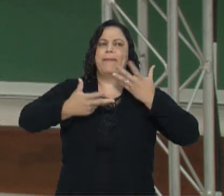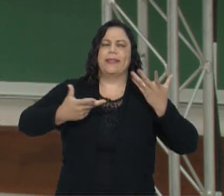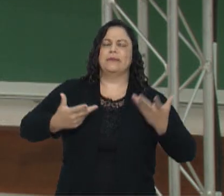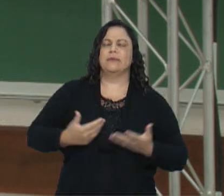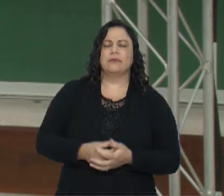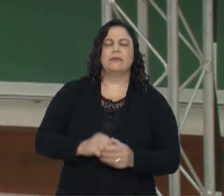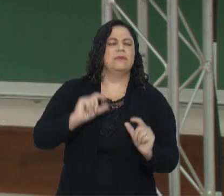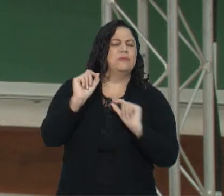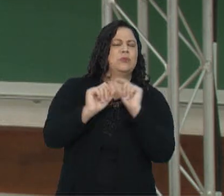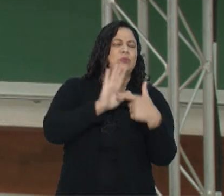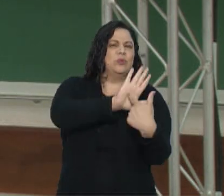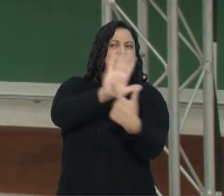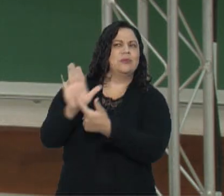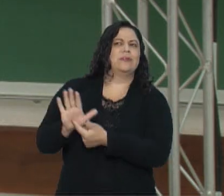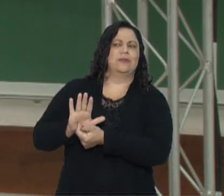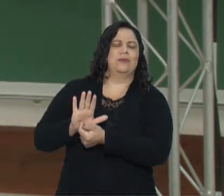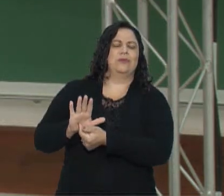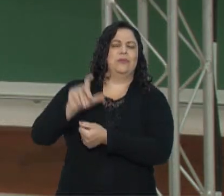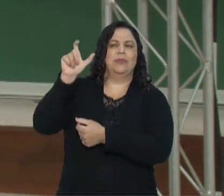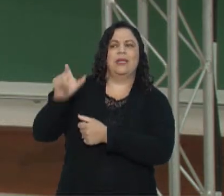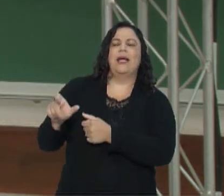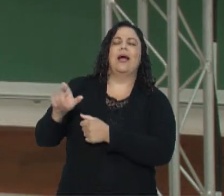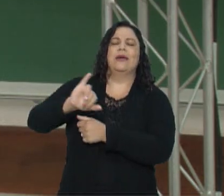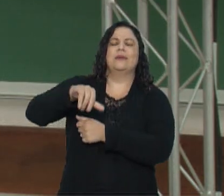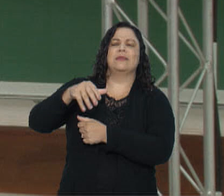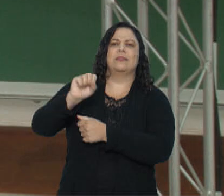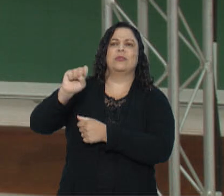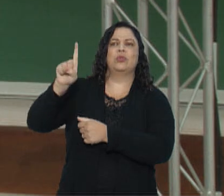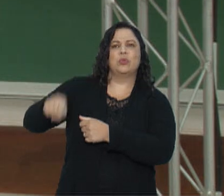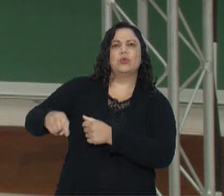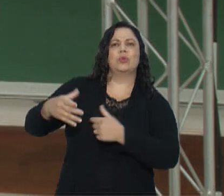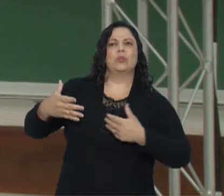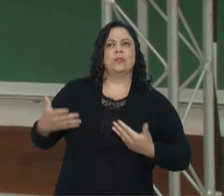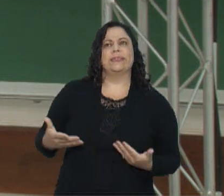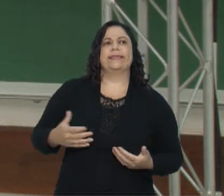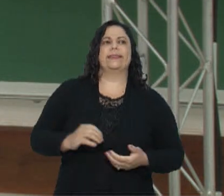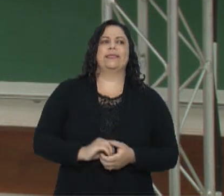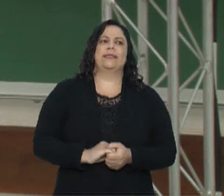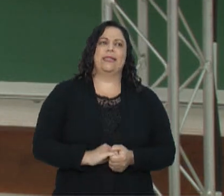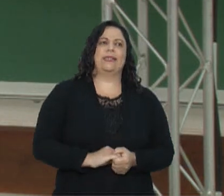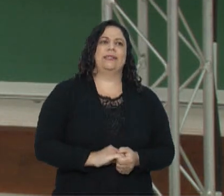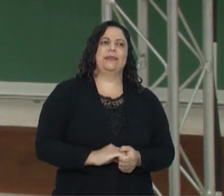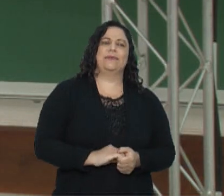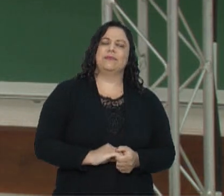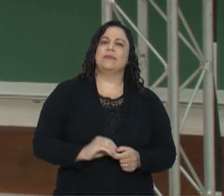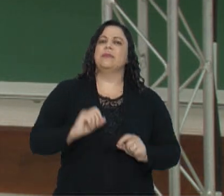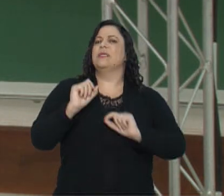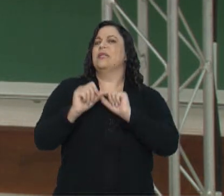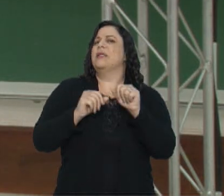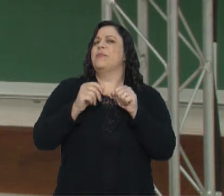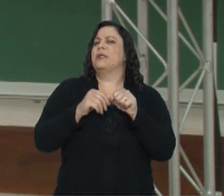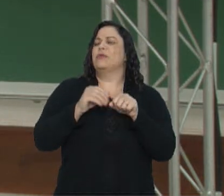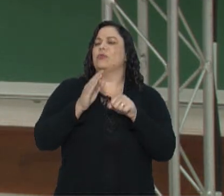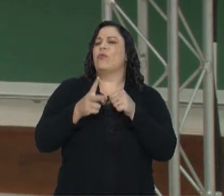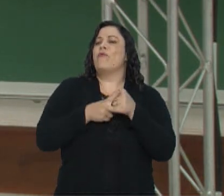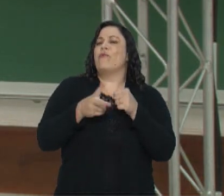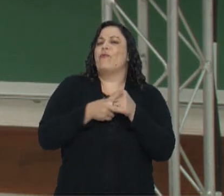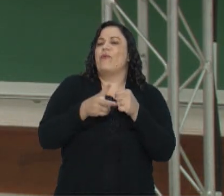ali mais do nosso José. Lembrando, ó, zomba, está trabalhando ali, que tempo,